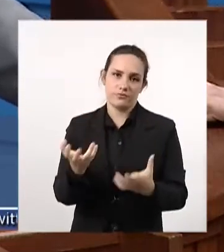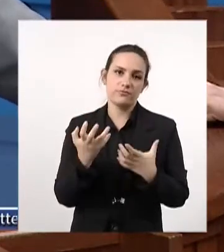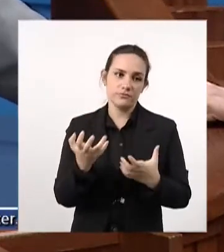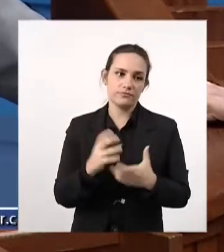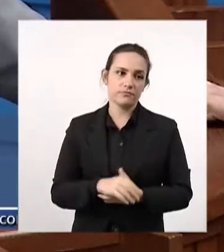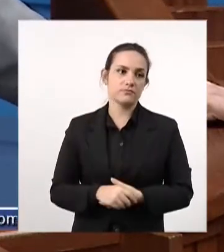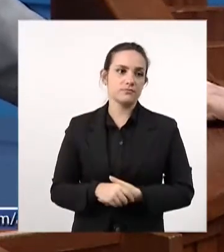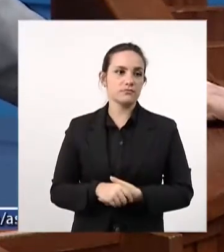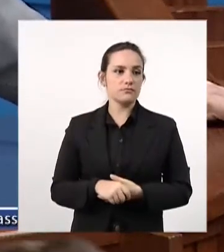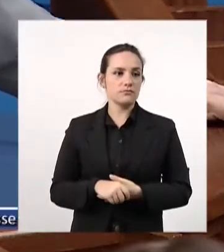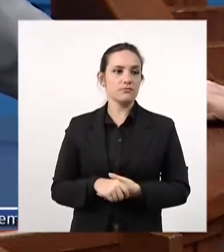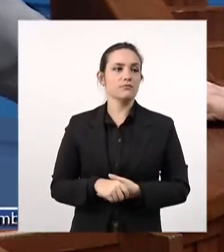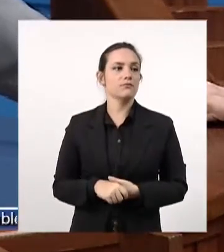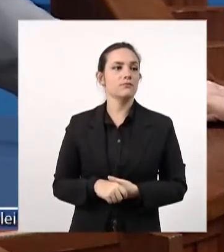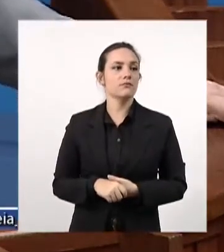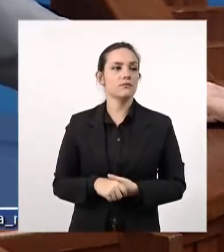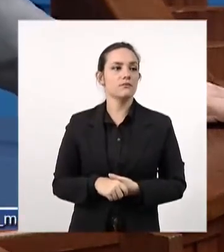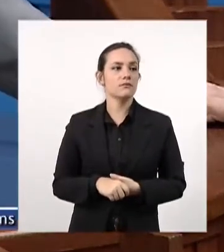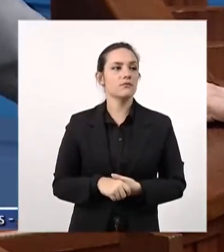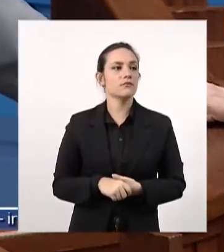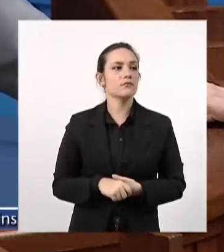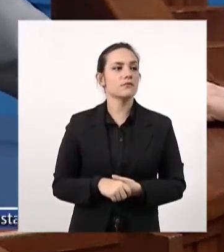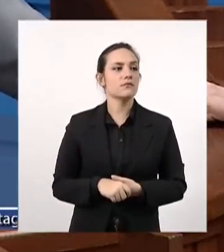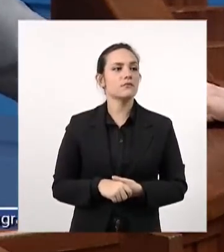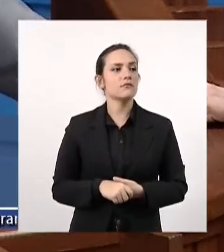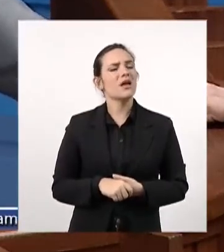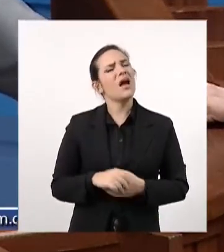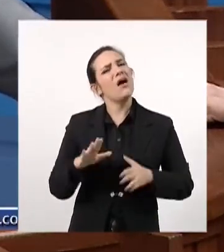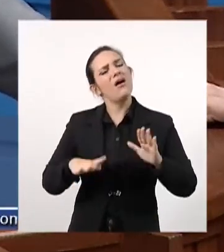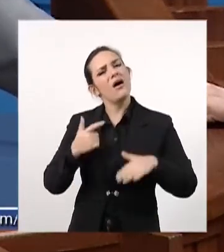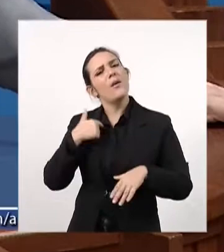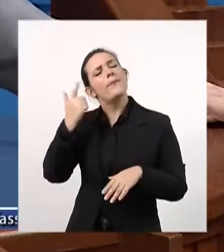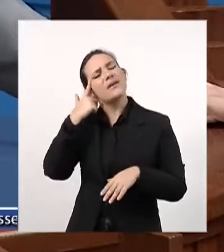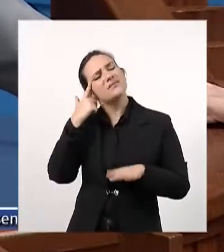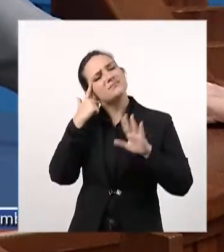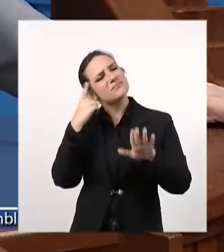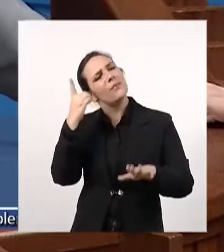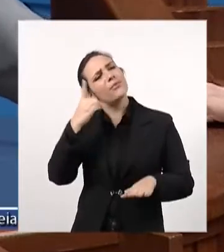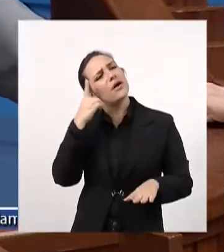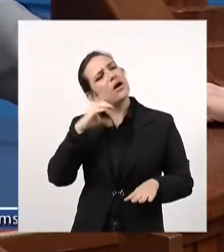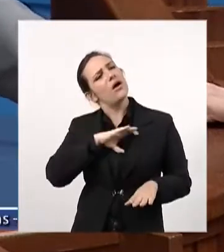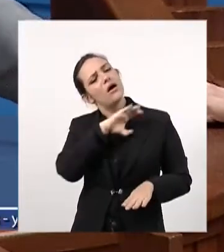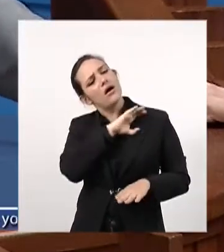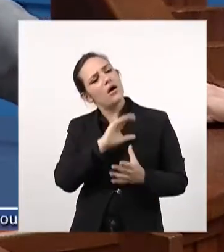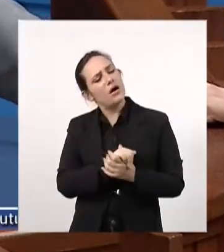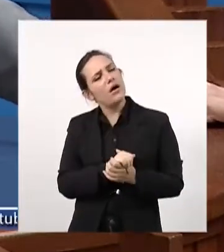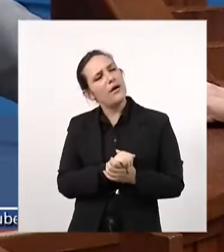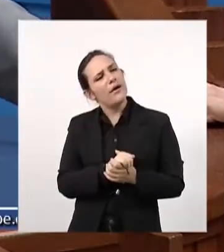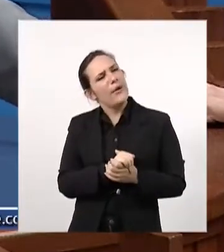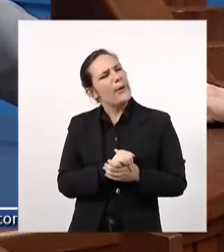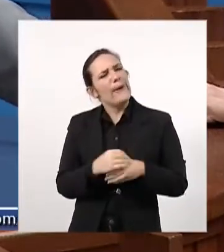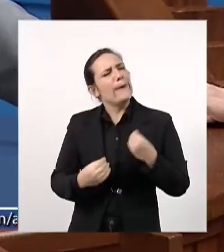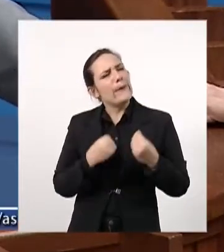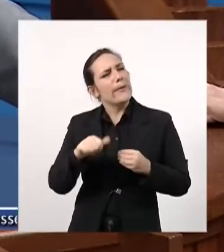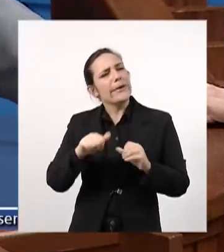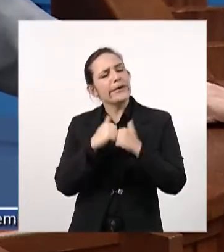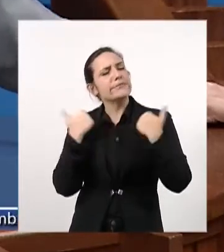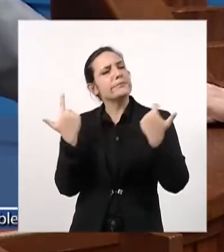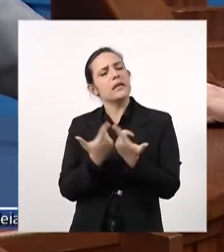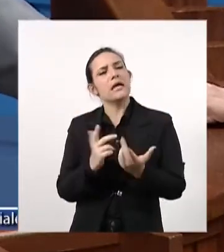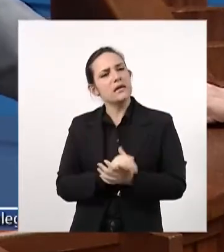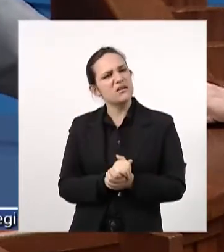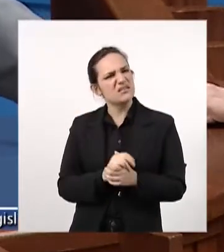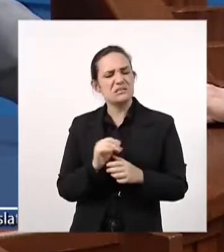dos parlamentares. Eu fico pensando, deputado capitão Contar, o que seria dessa Casa Legislativa